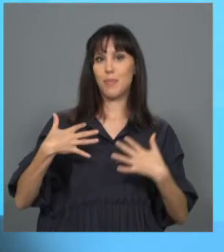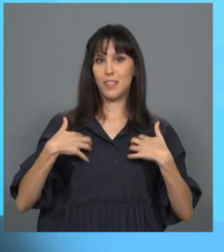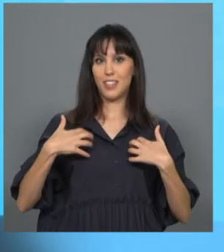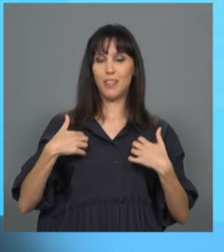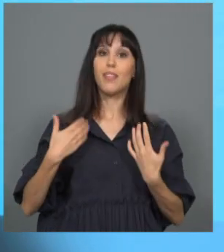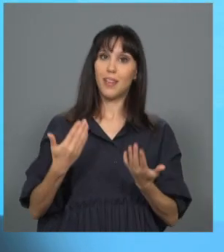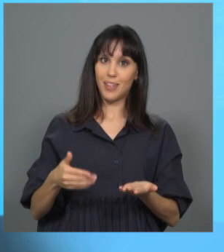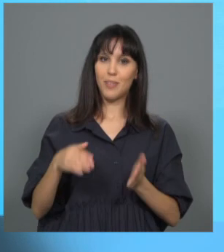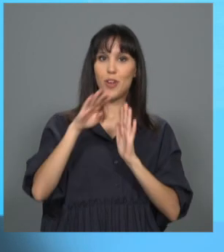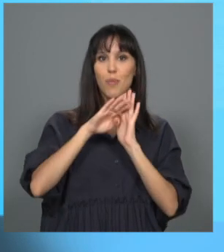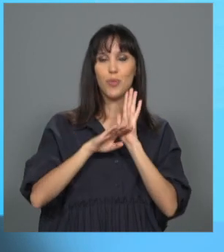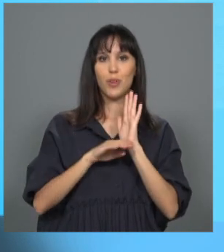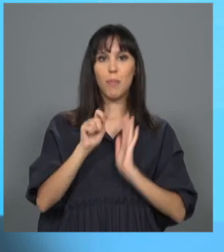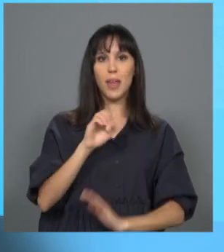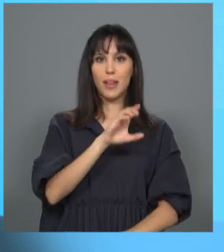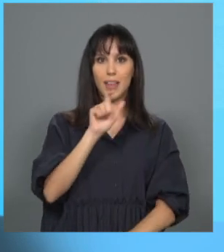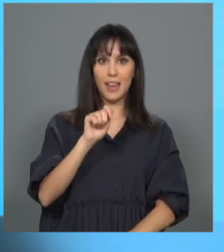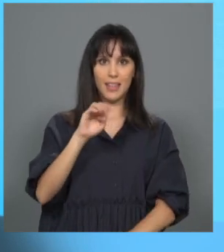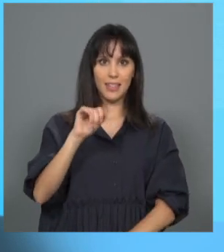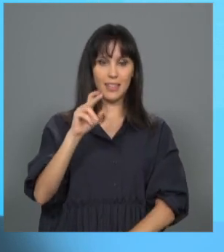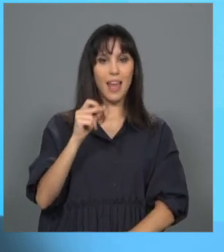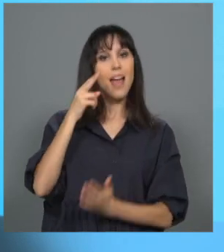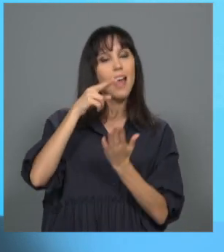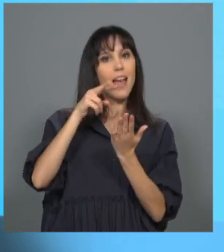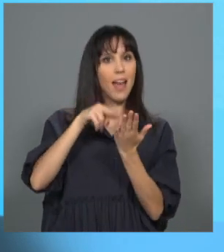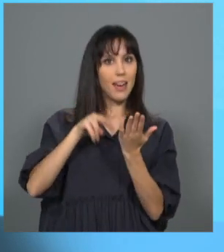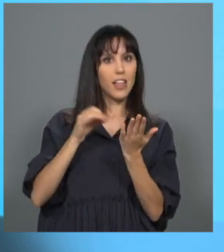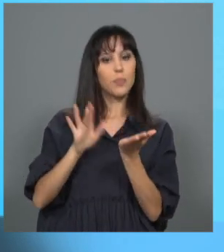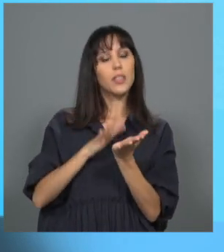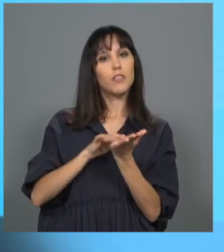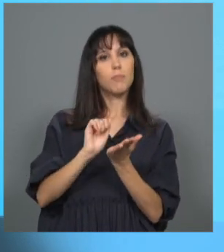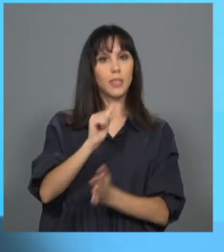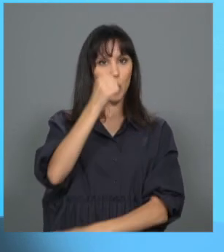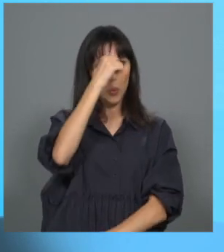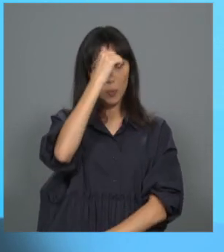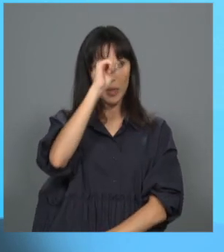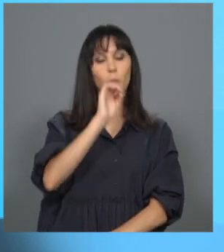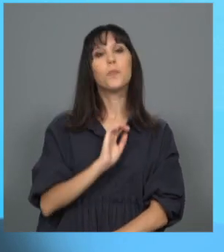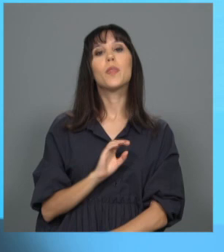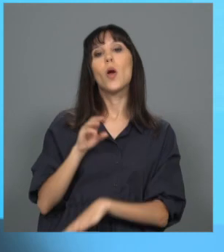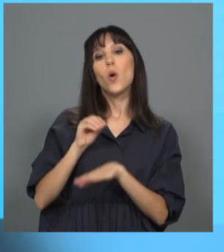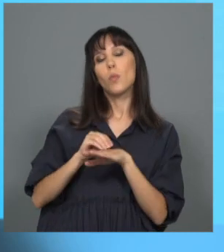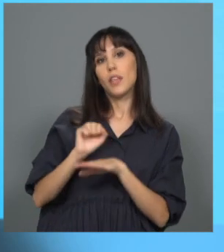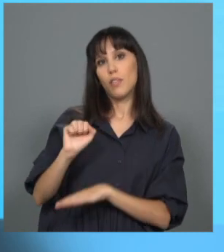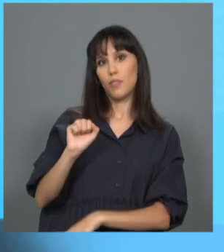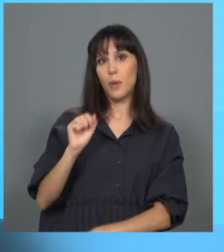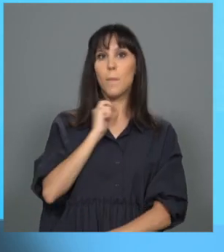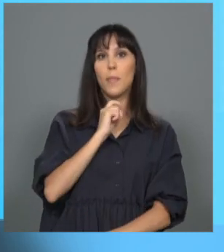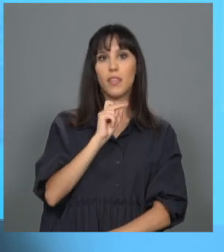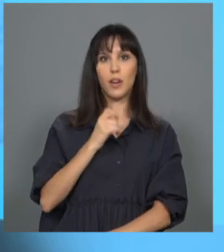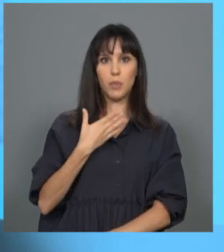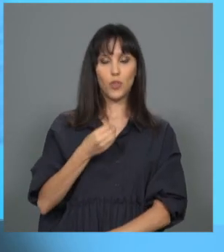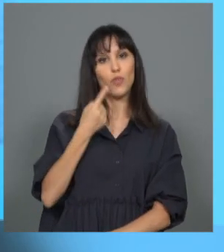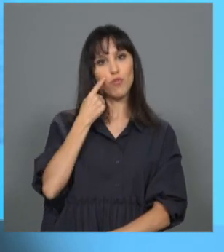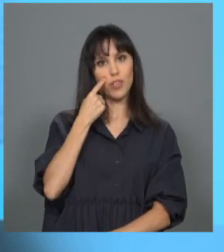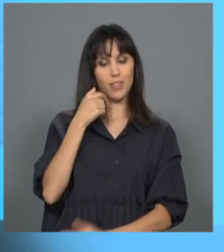programa Eclésia, a análise à liturgia de domingo. Antes de pedirmos o comentário ao Padre Armindo Vaz, vamos escutar o texto